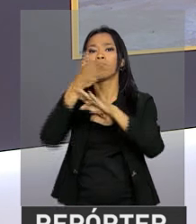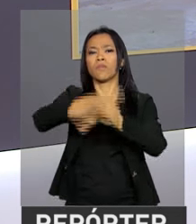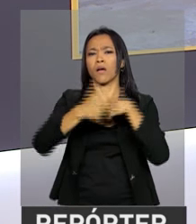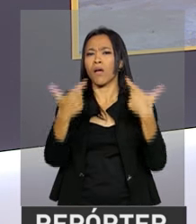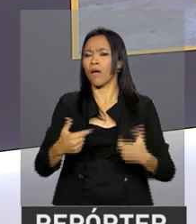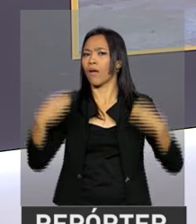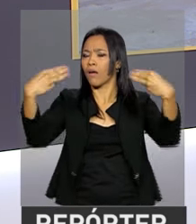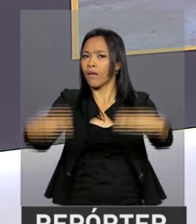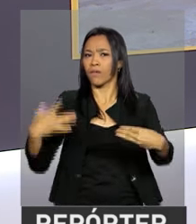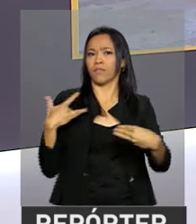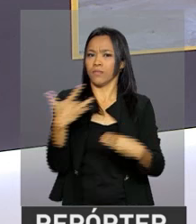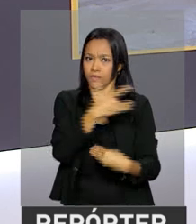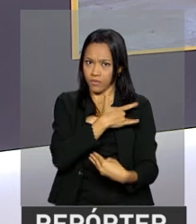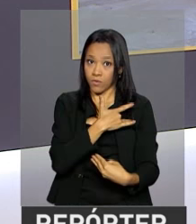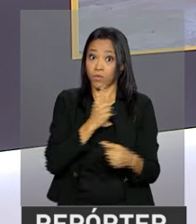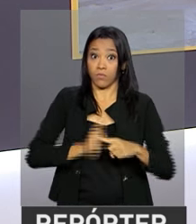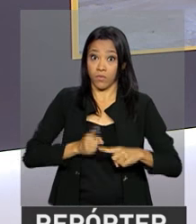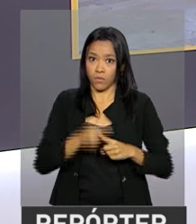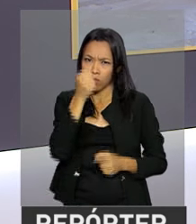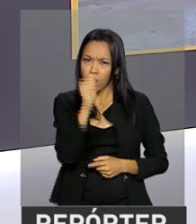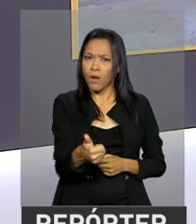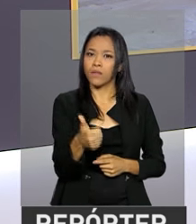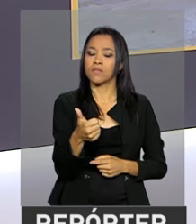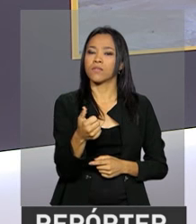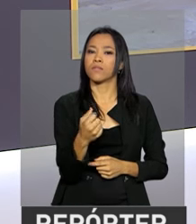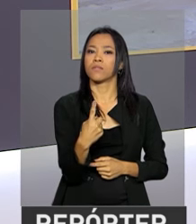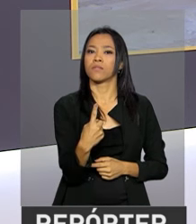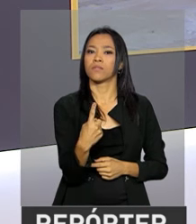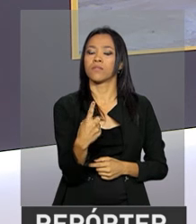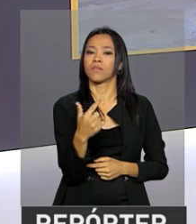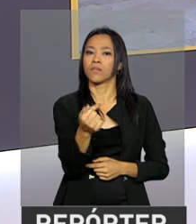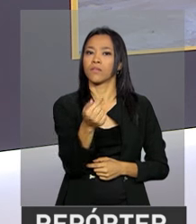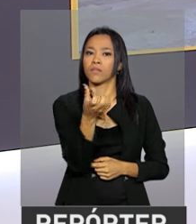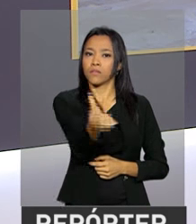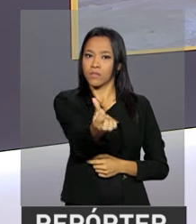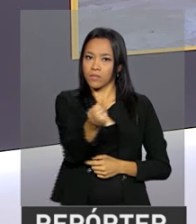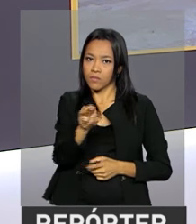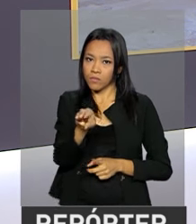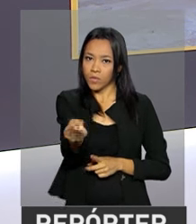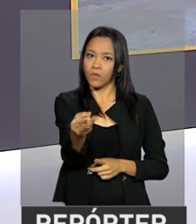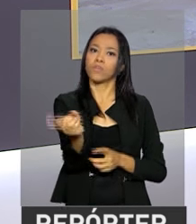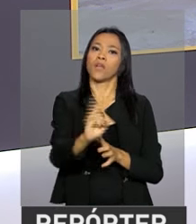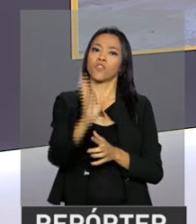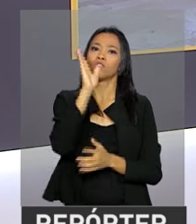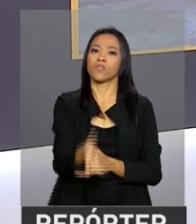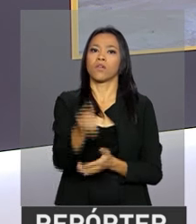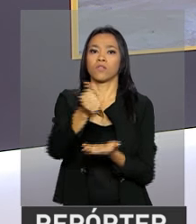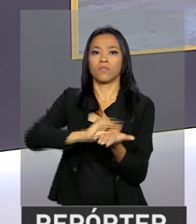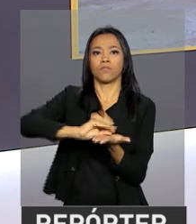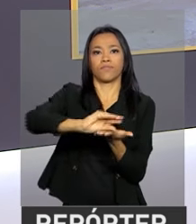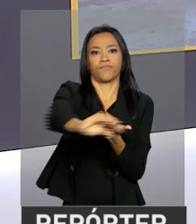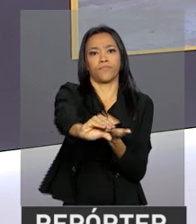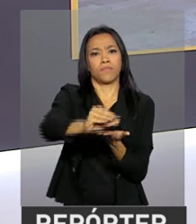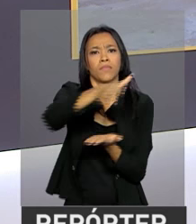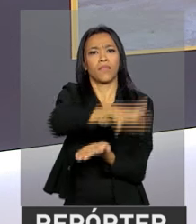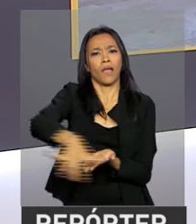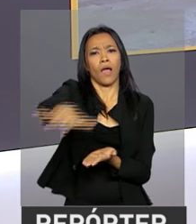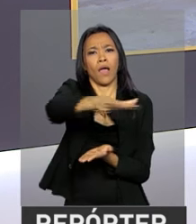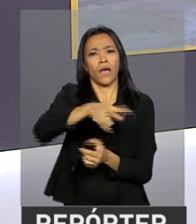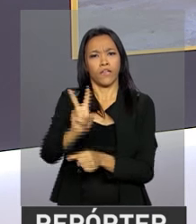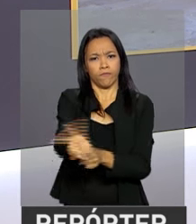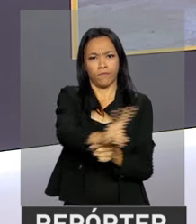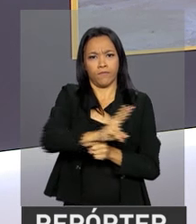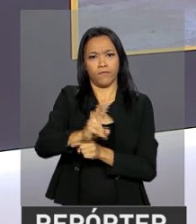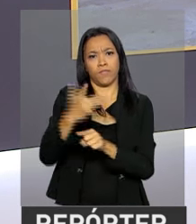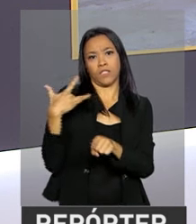Ministério da Saúde porque quase r76 milhões de reais foram repassados pelo governo para ações de vigilância